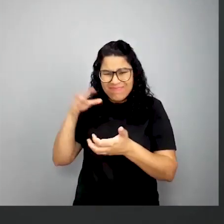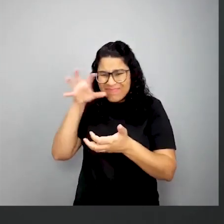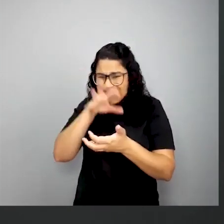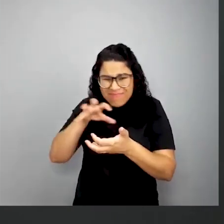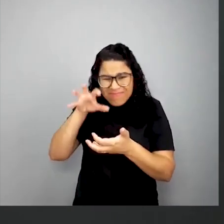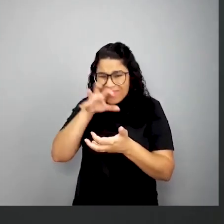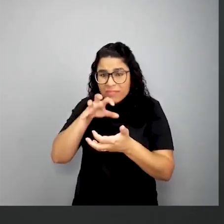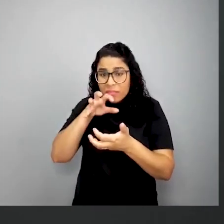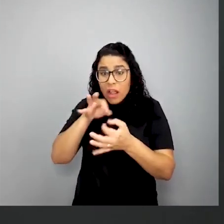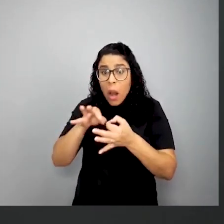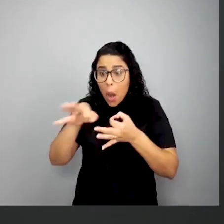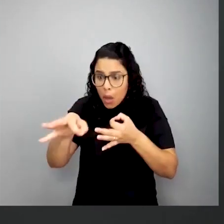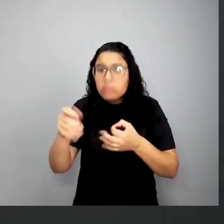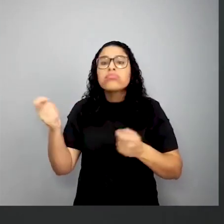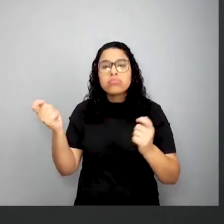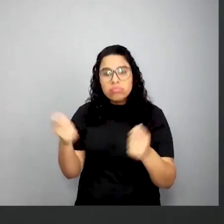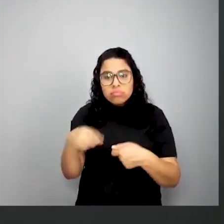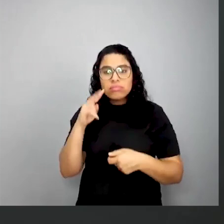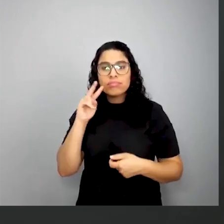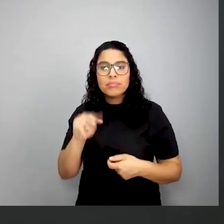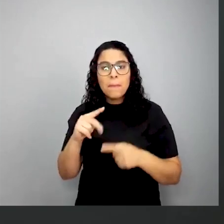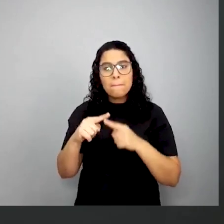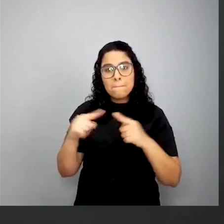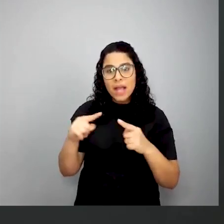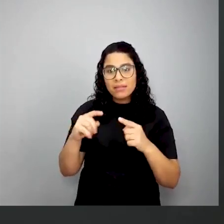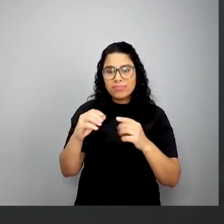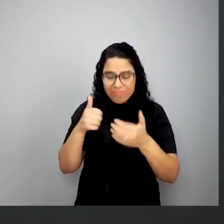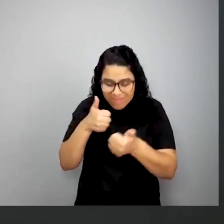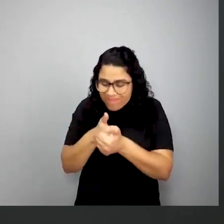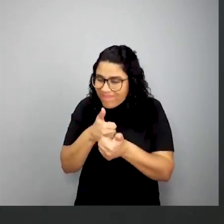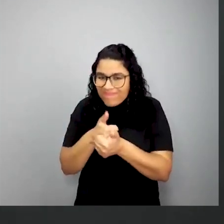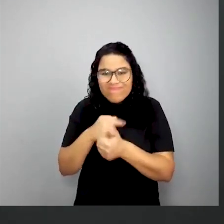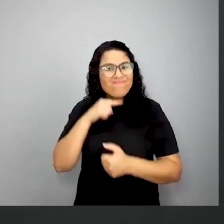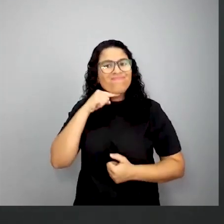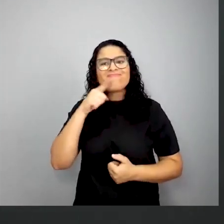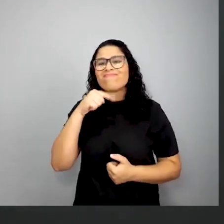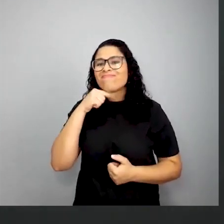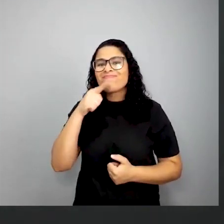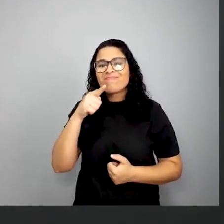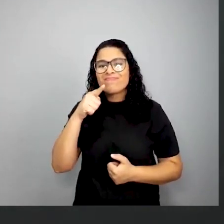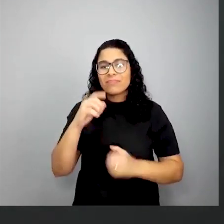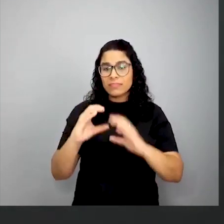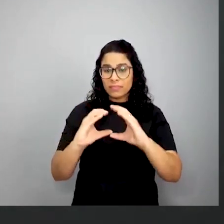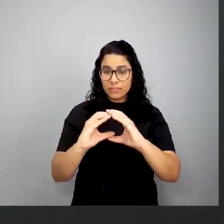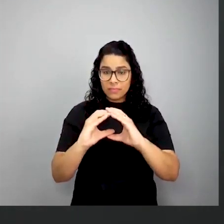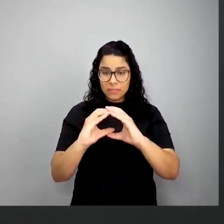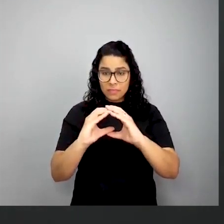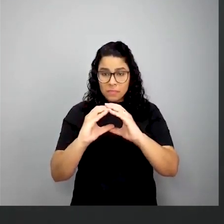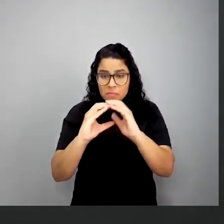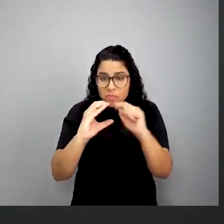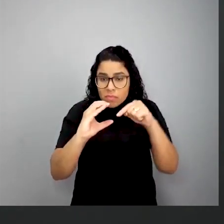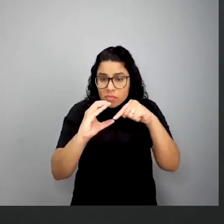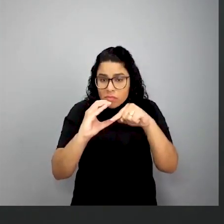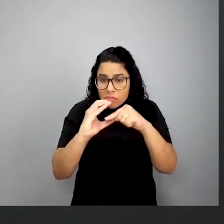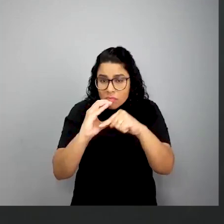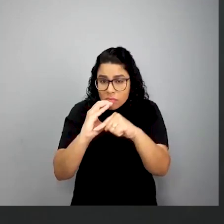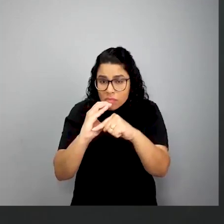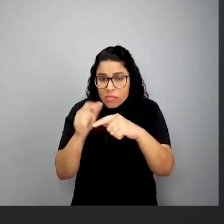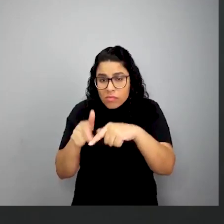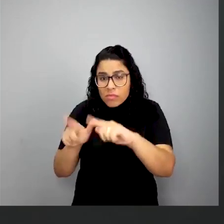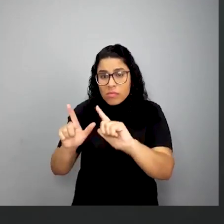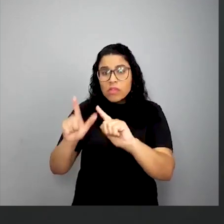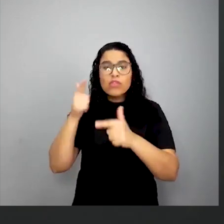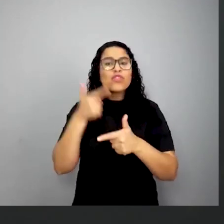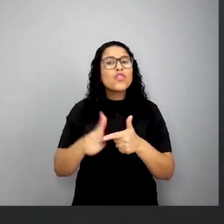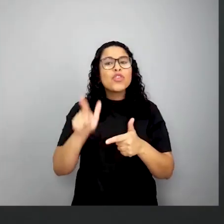essa imagem vai ser formada antes aqui na retina. Então, qual o problema do hipermétrope, de quem tem hipermetropia?